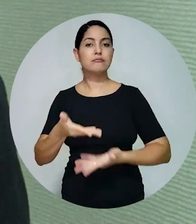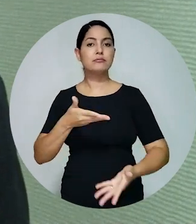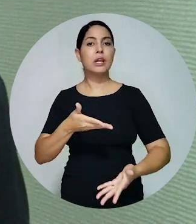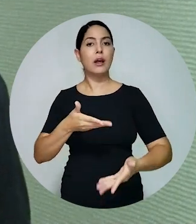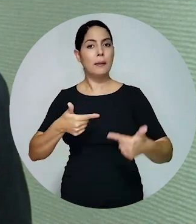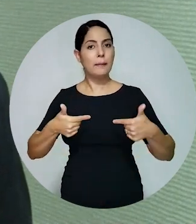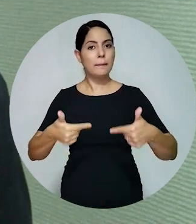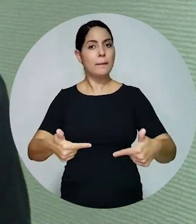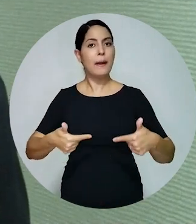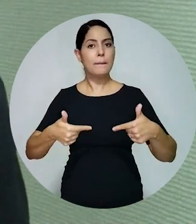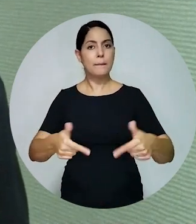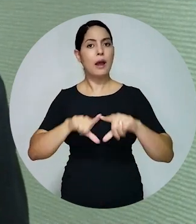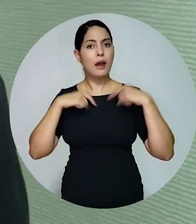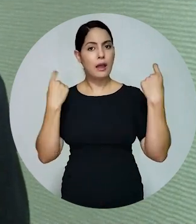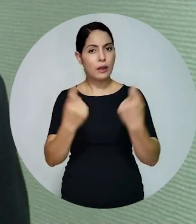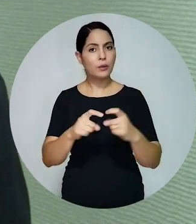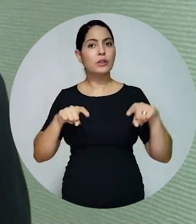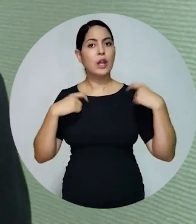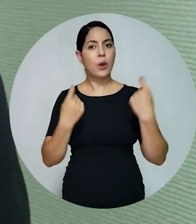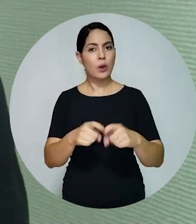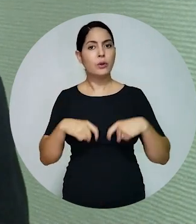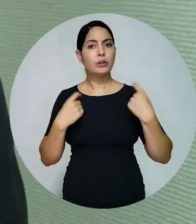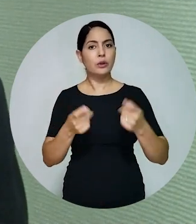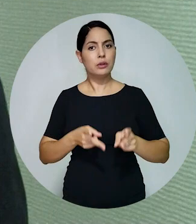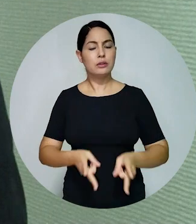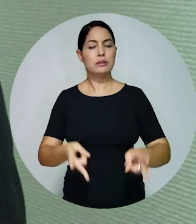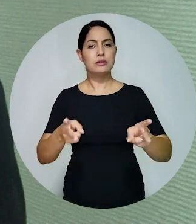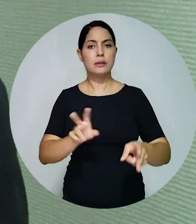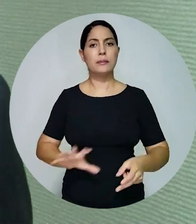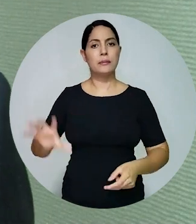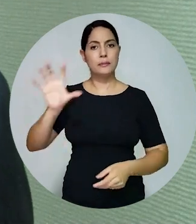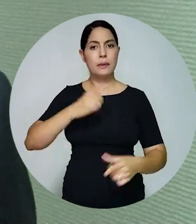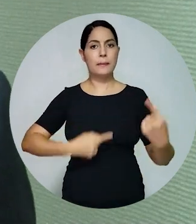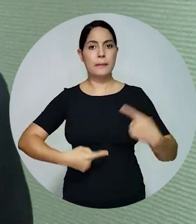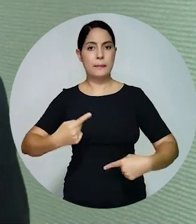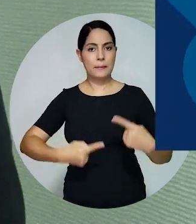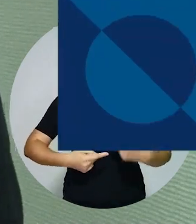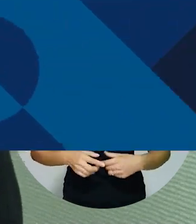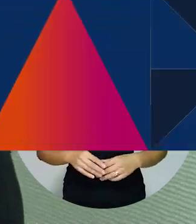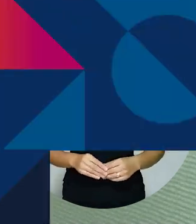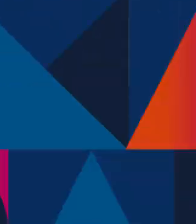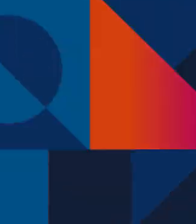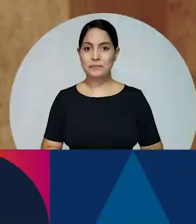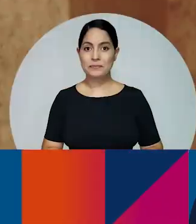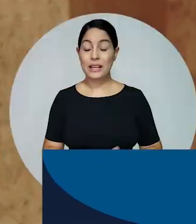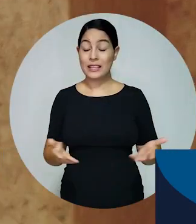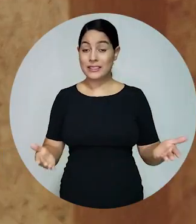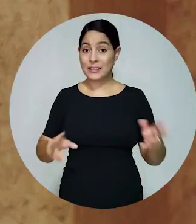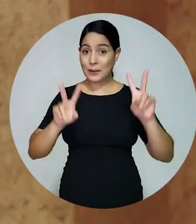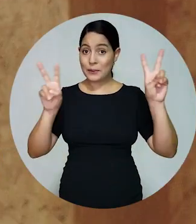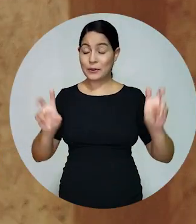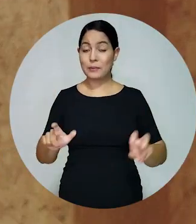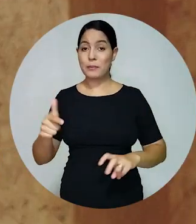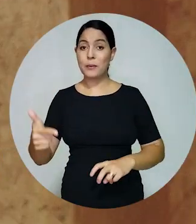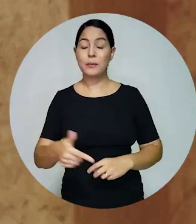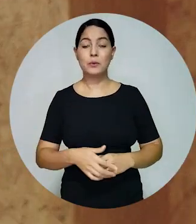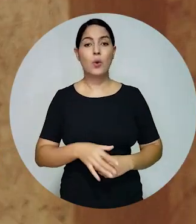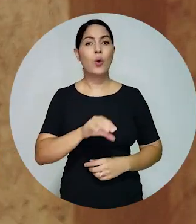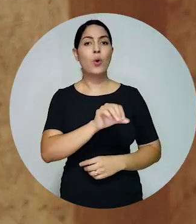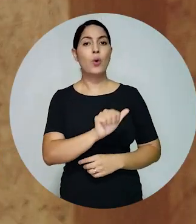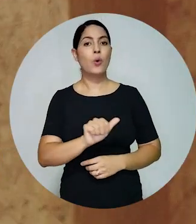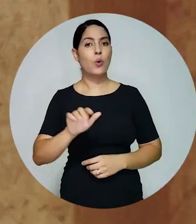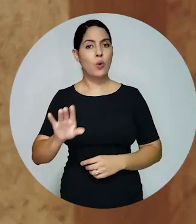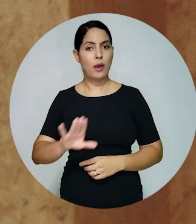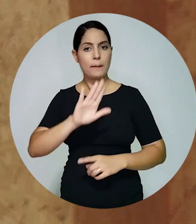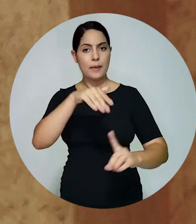uma sequência dessas reuniões e que esse exame seja cada vez mais discutido com as seccionais. Mudando de assunto, a Ordem dos